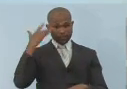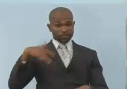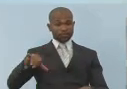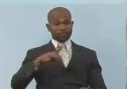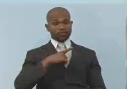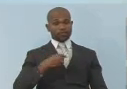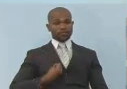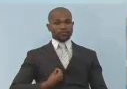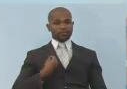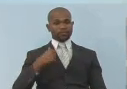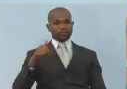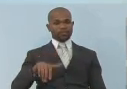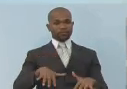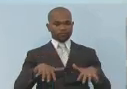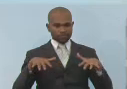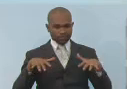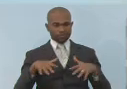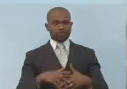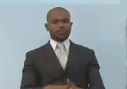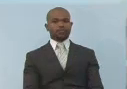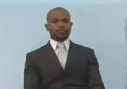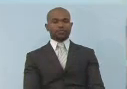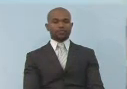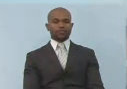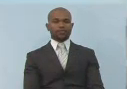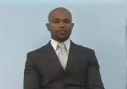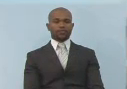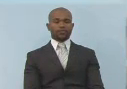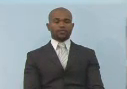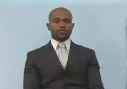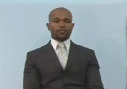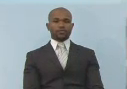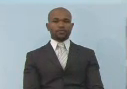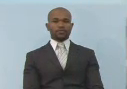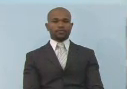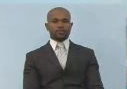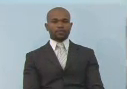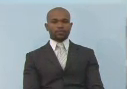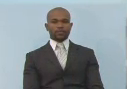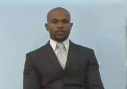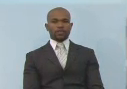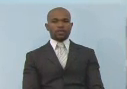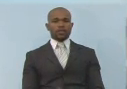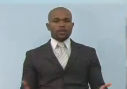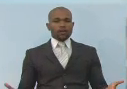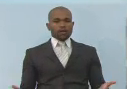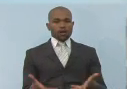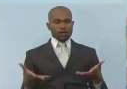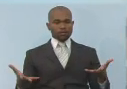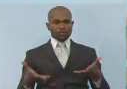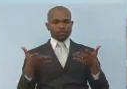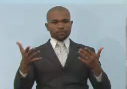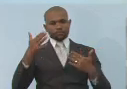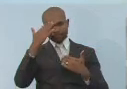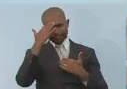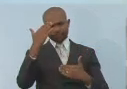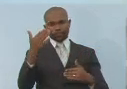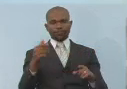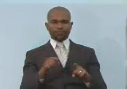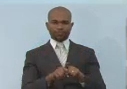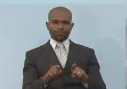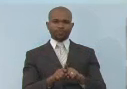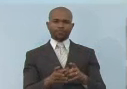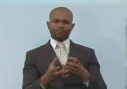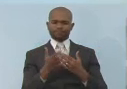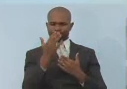nesta audiência, né. E assim, valorizar, né, a gente agradece, quero agradecer,